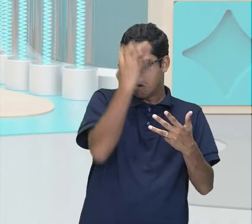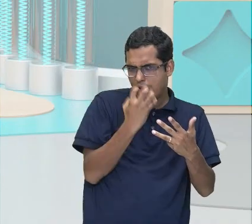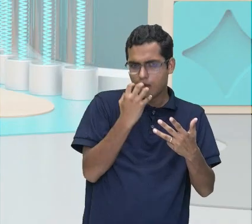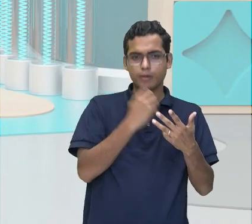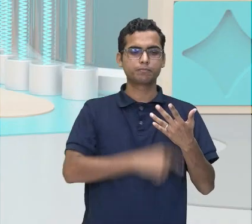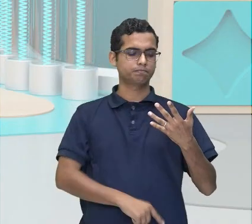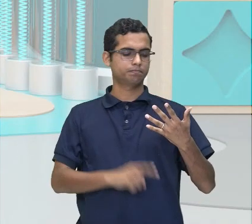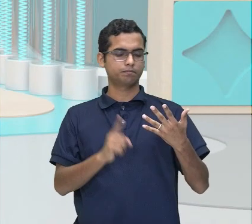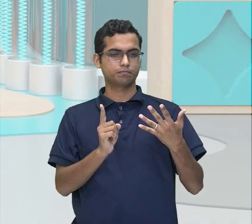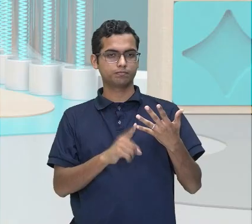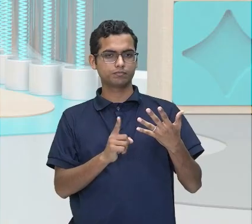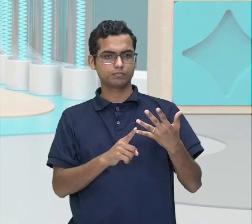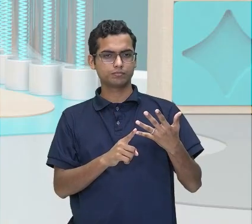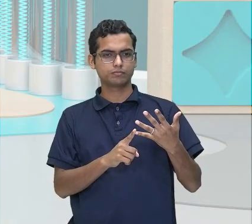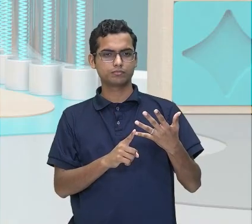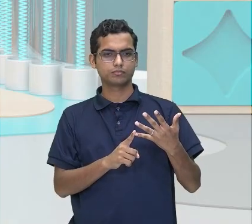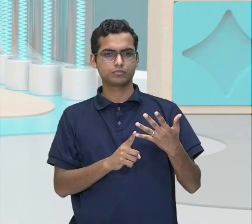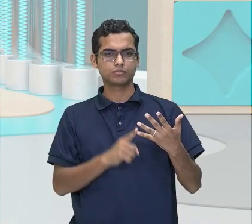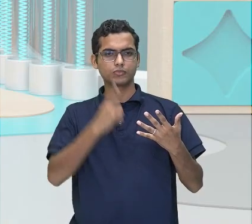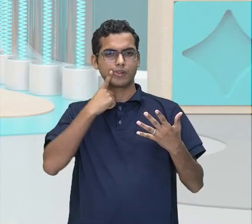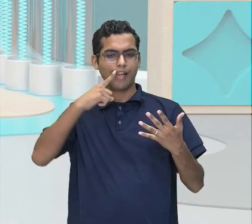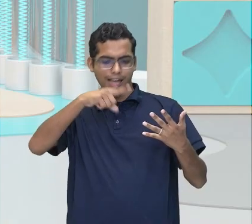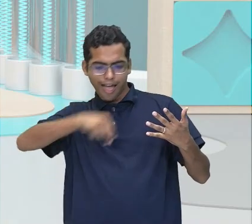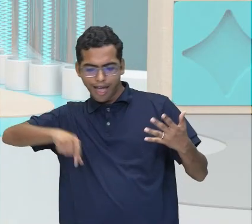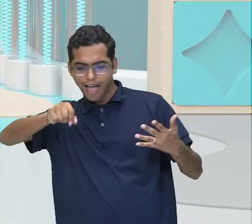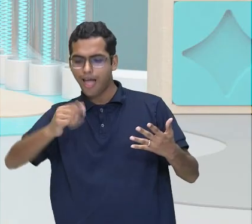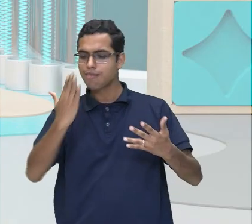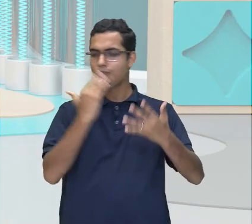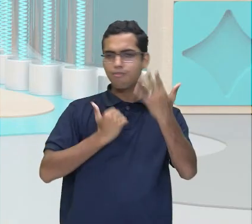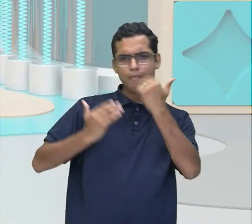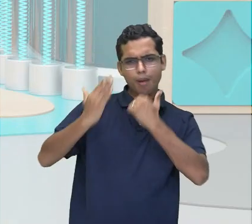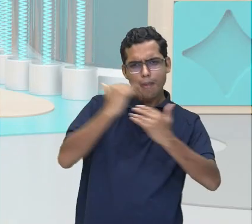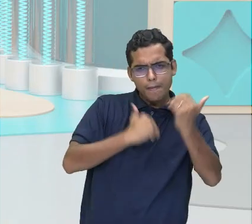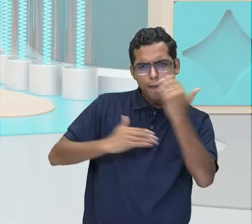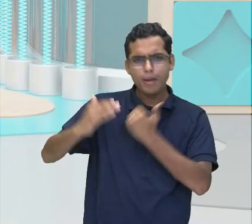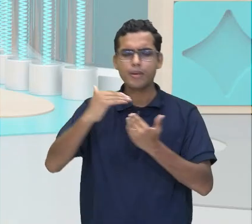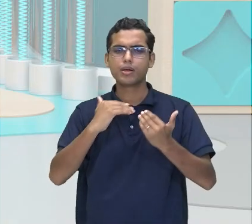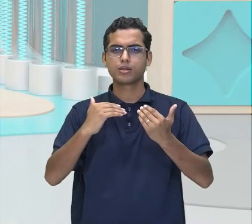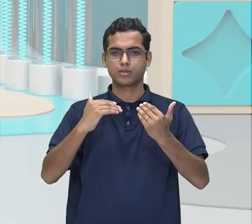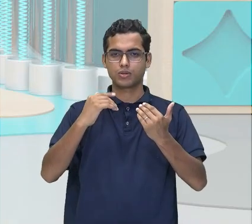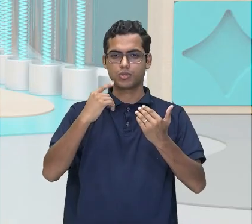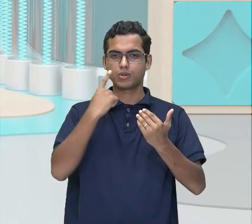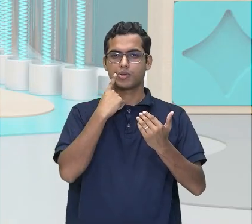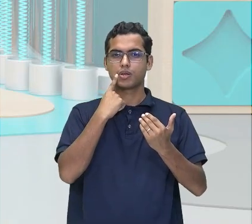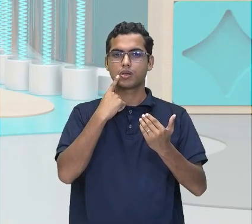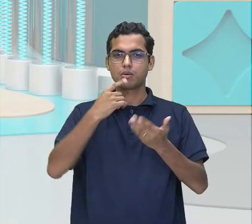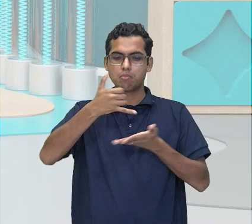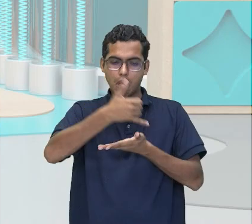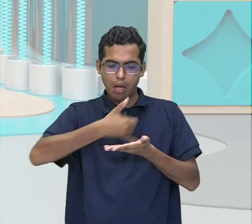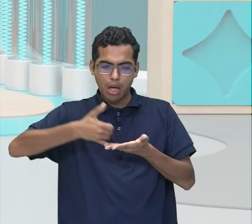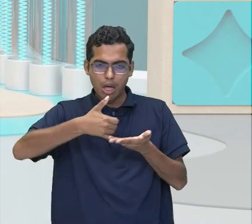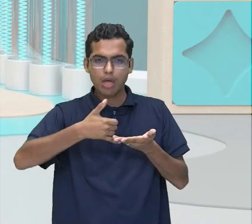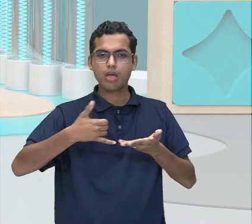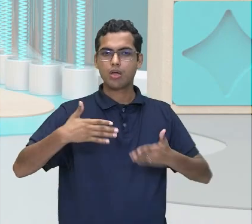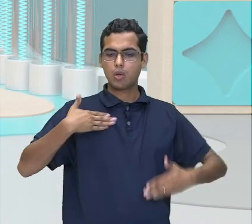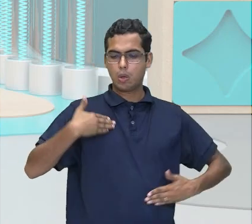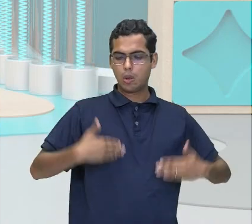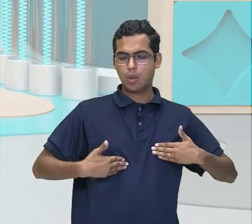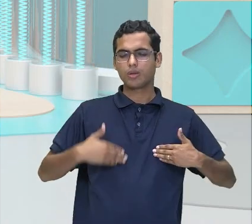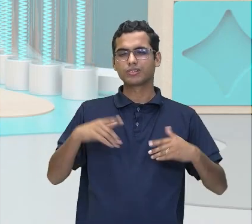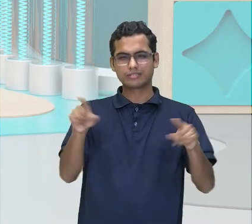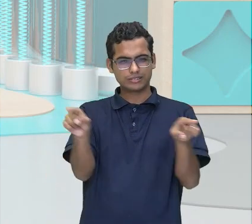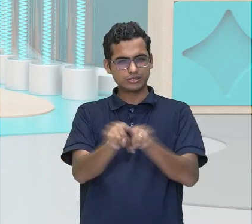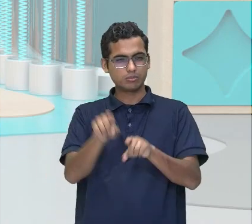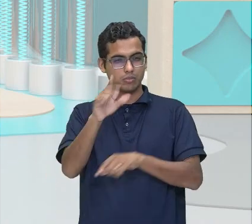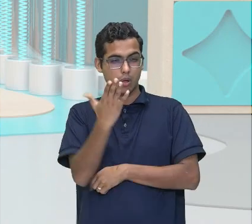de sal, e aí quando a gente fala de sal, também é o sal de cozinha e o sódio industrializado, das comidas